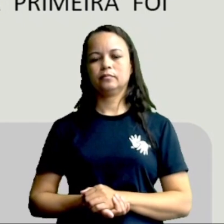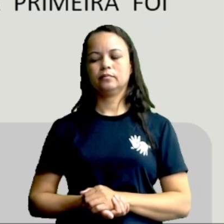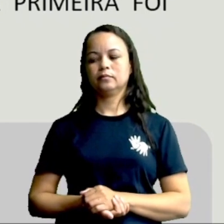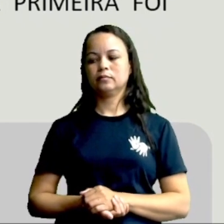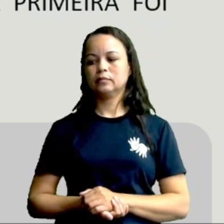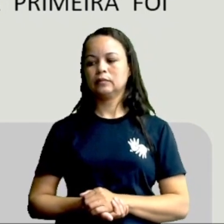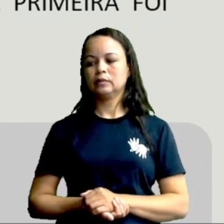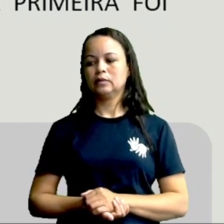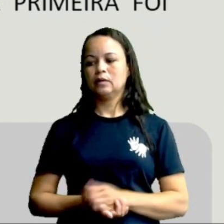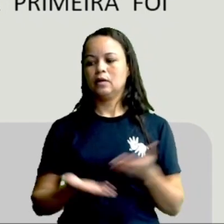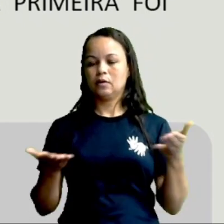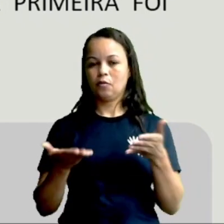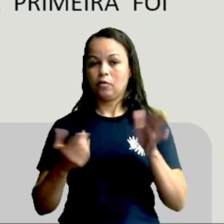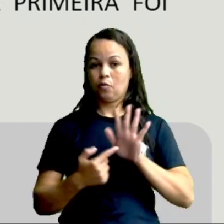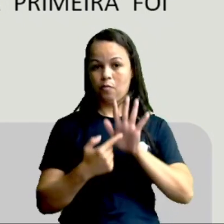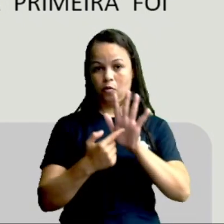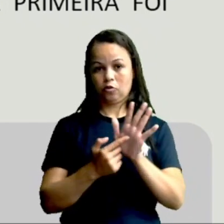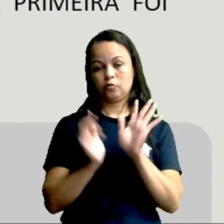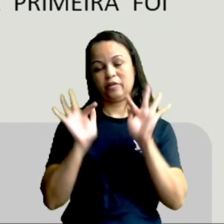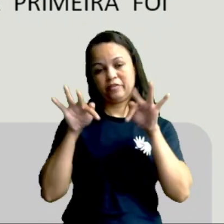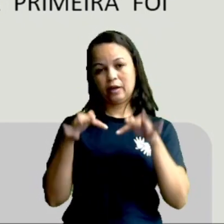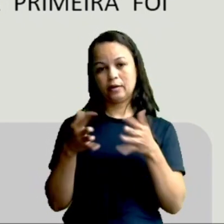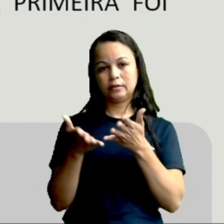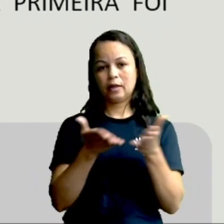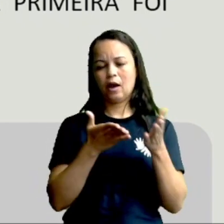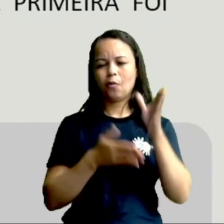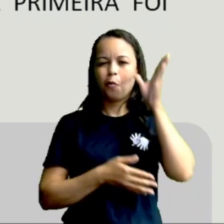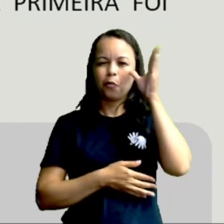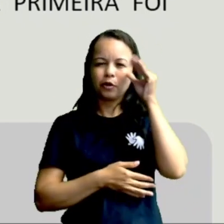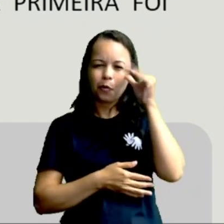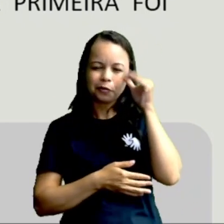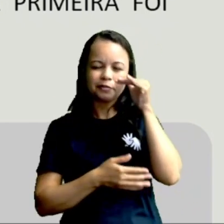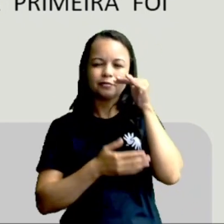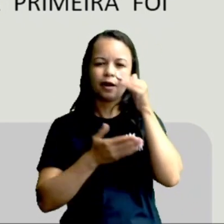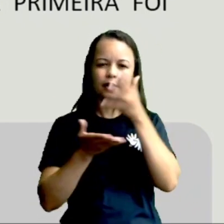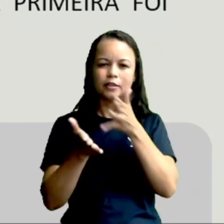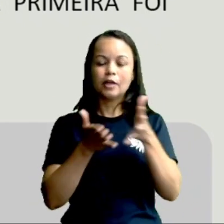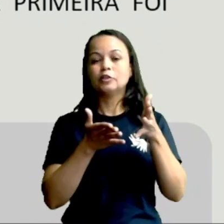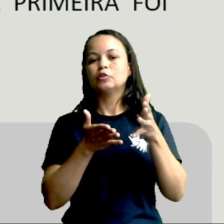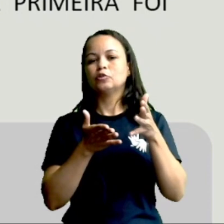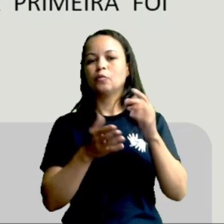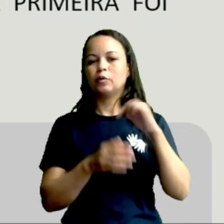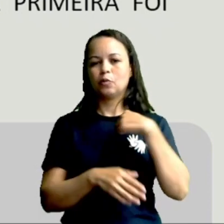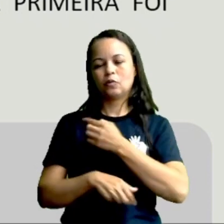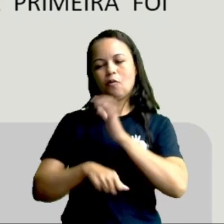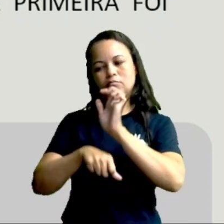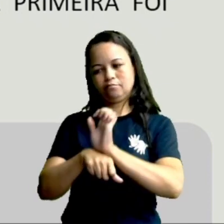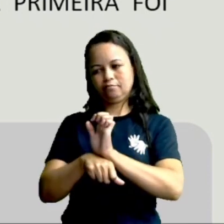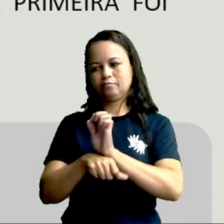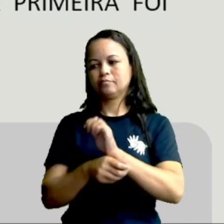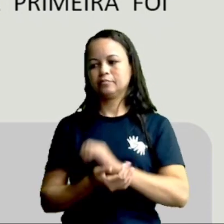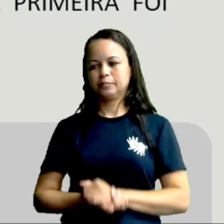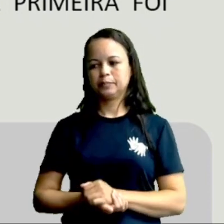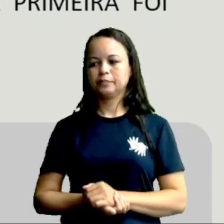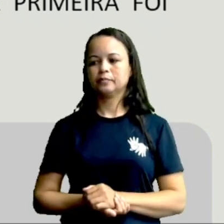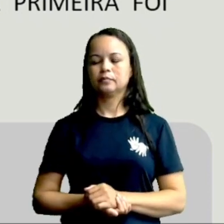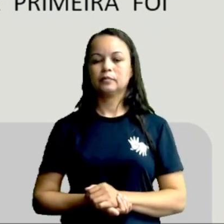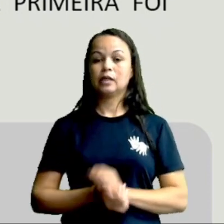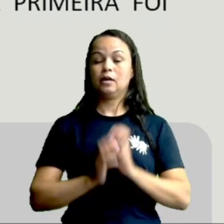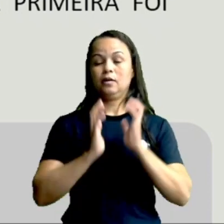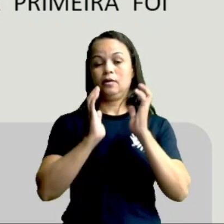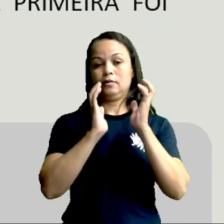Trouxe para vocês aqui, para a gente finalizar, só um pouquinho de algumas curiosidades sobre o nosso estado, tá? Ó,